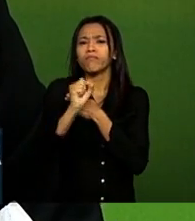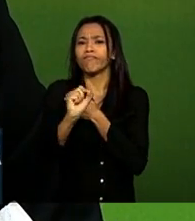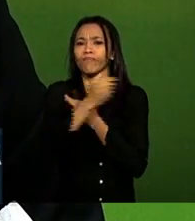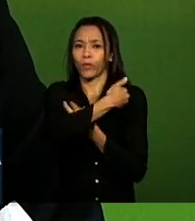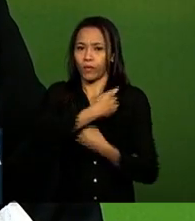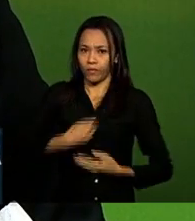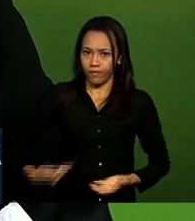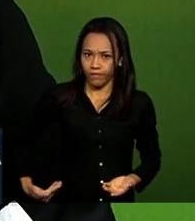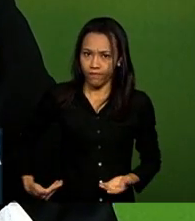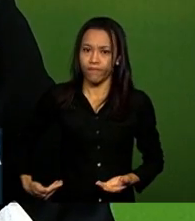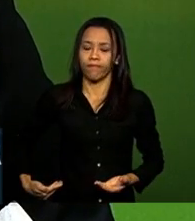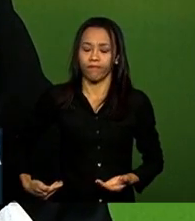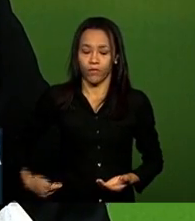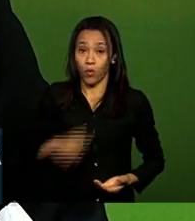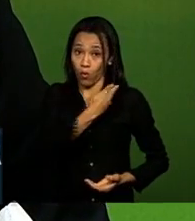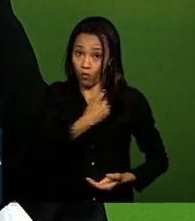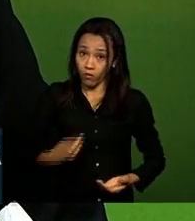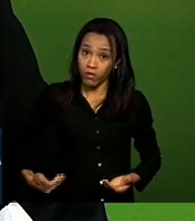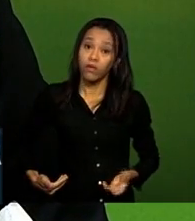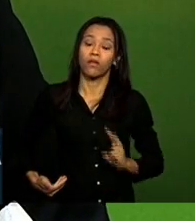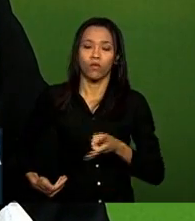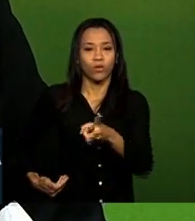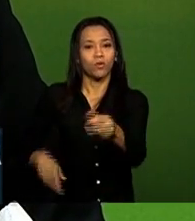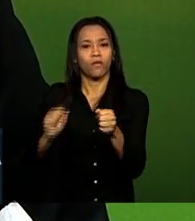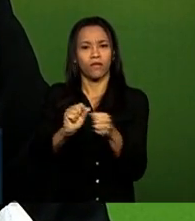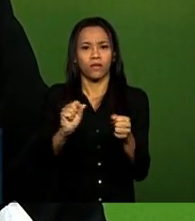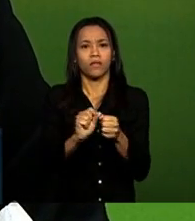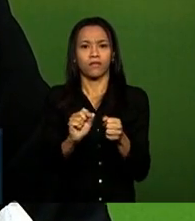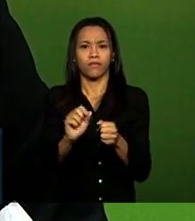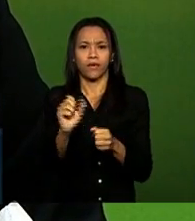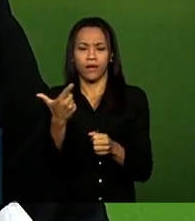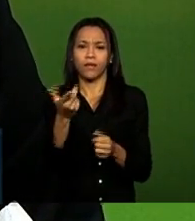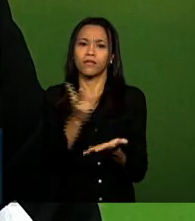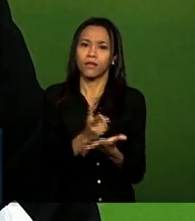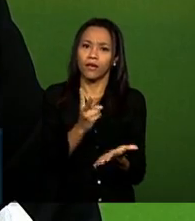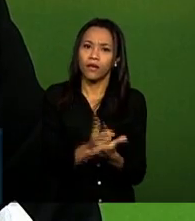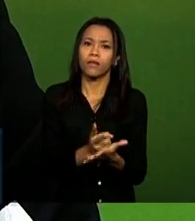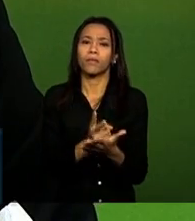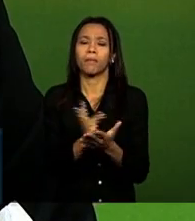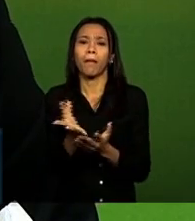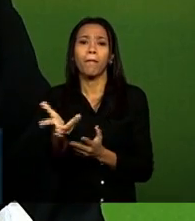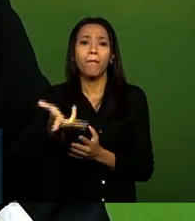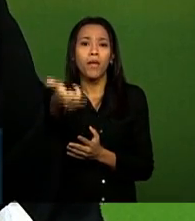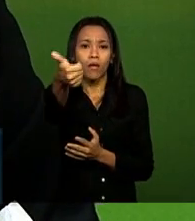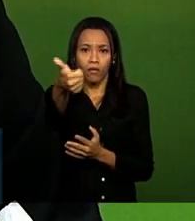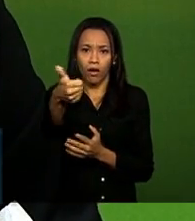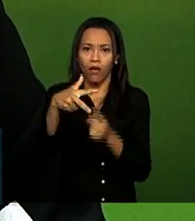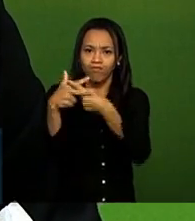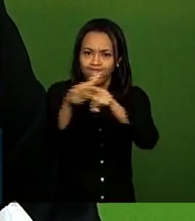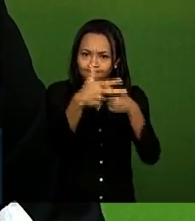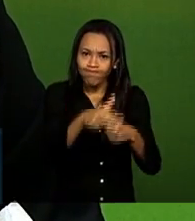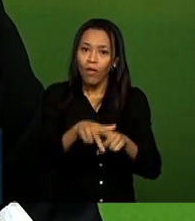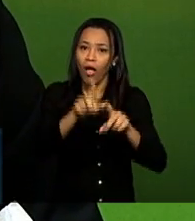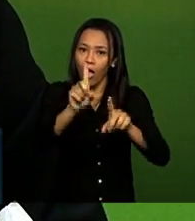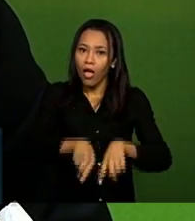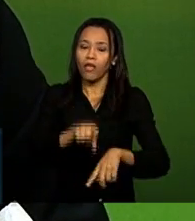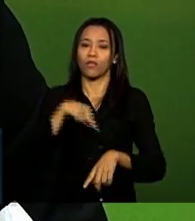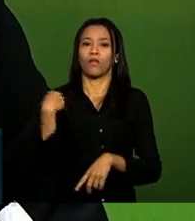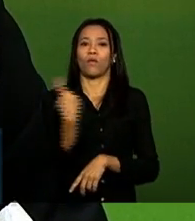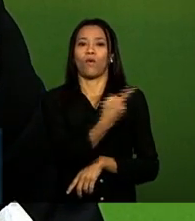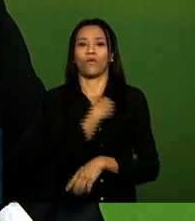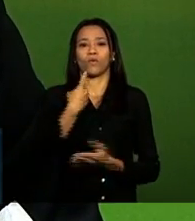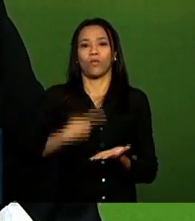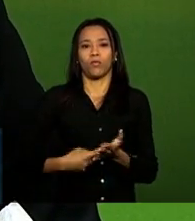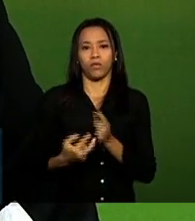eh o governo vem fazendo isso e evidente que sempre há espaço para qualificar e para melhorar é Nossa responsabilidade numa